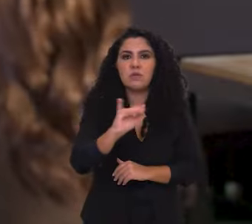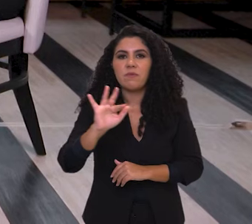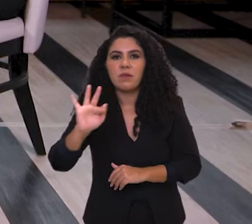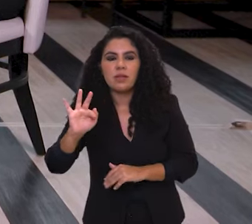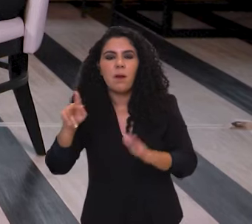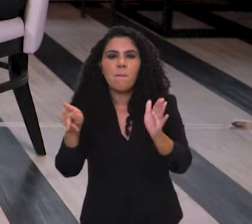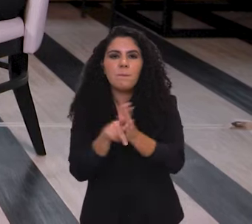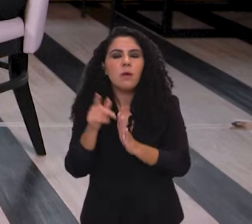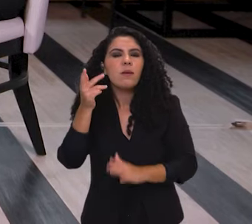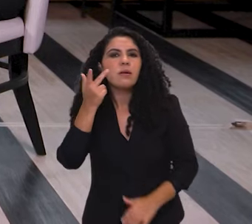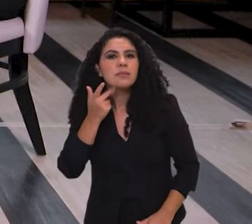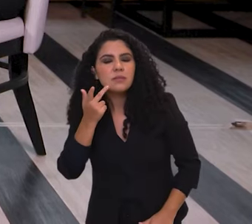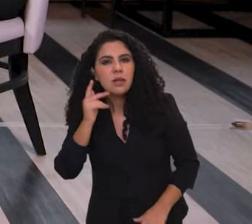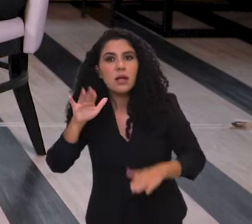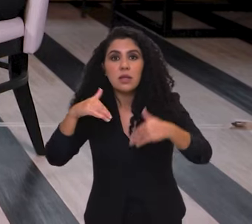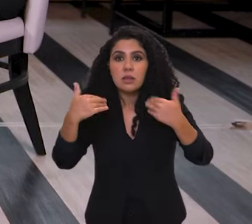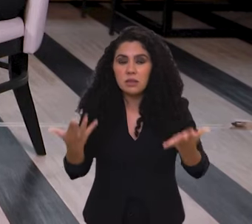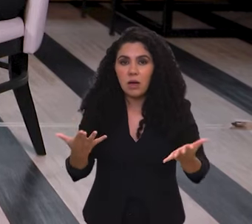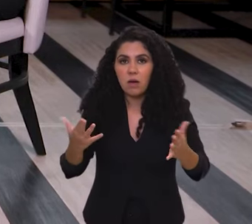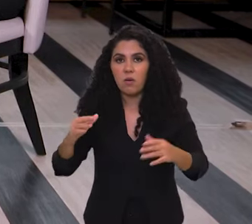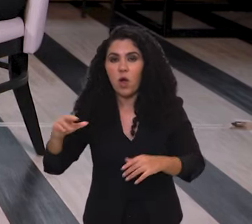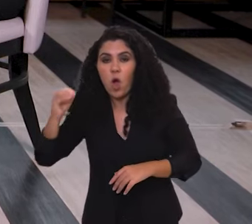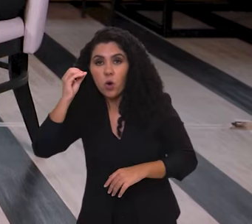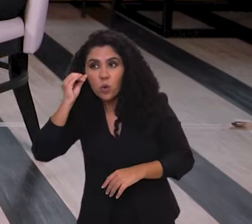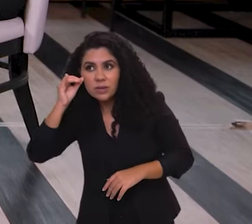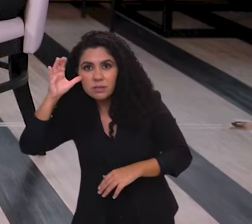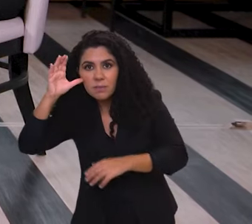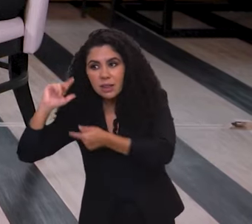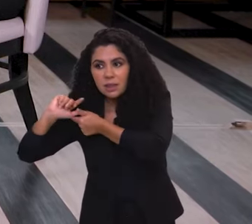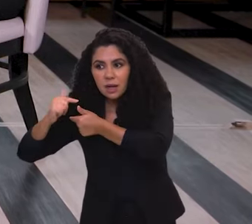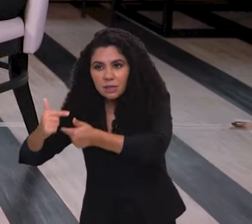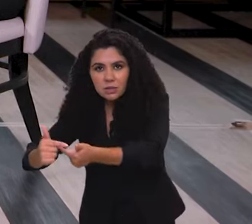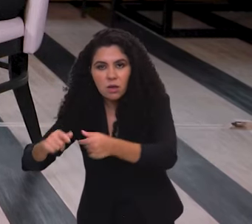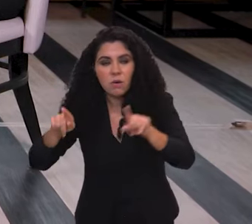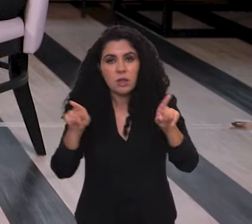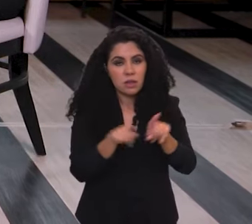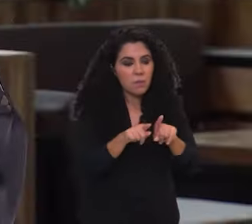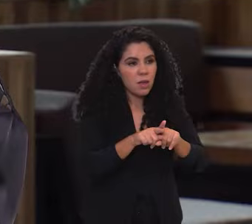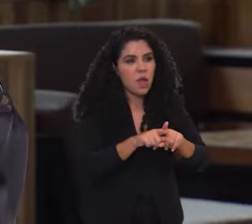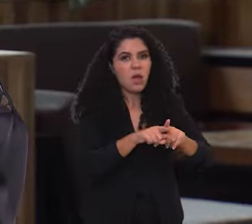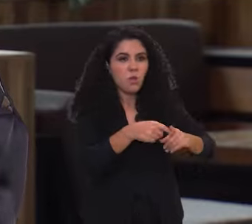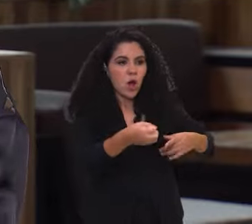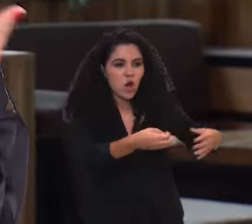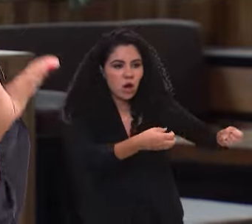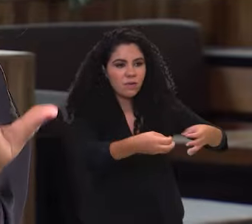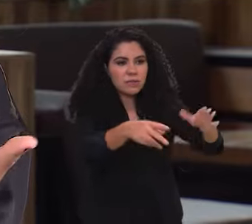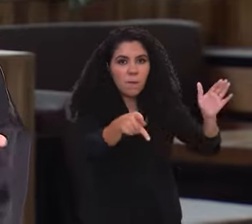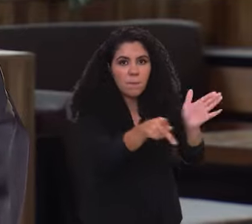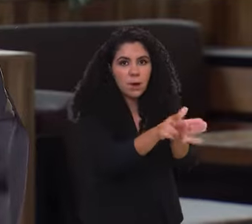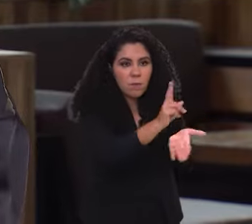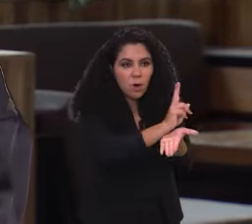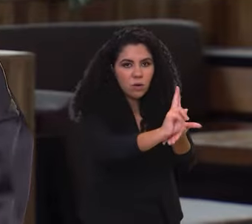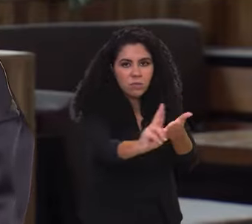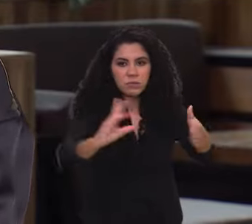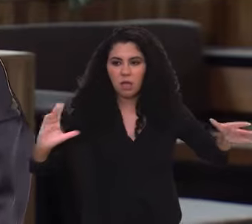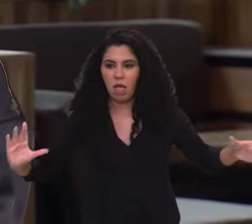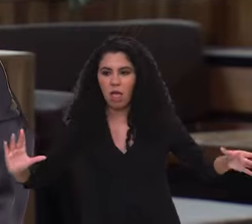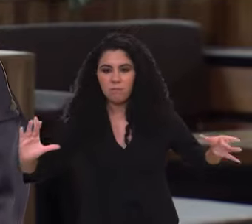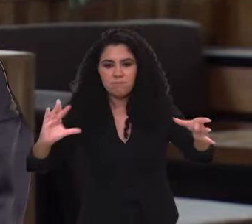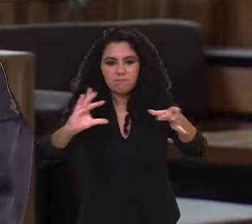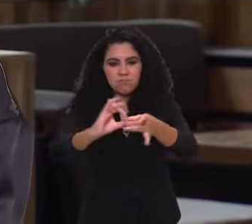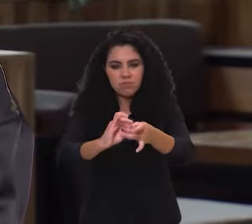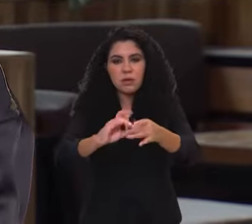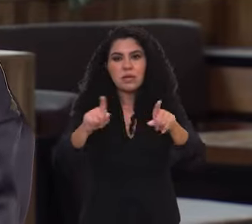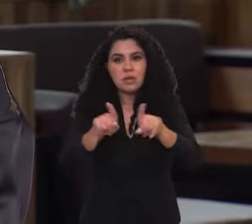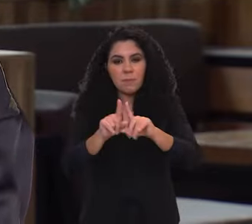isso, a junção do conhecimento tradicional com a inovação produzida na universidade e com a inovação por meio de